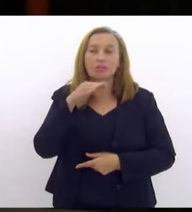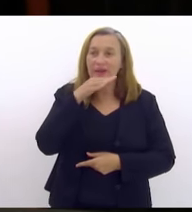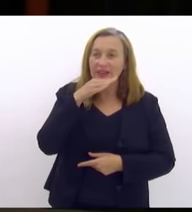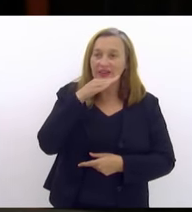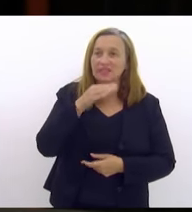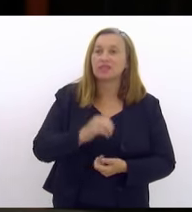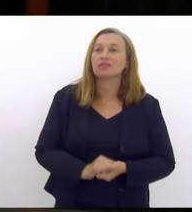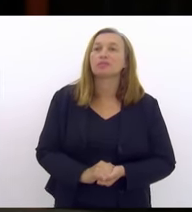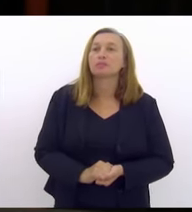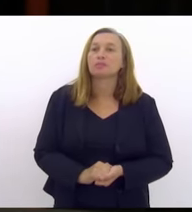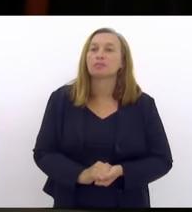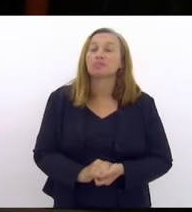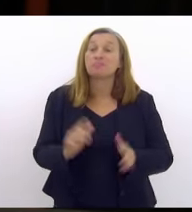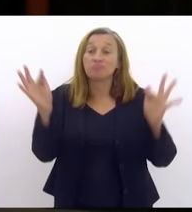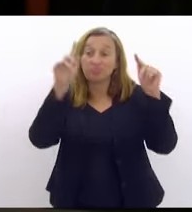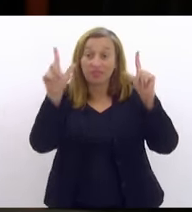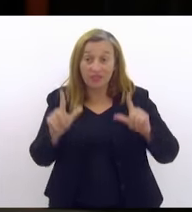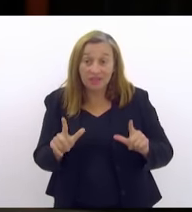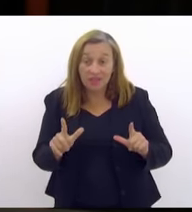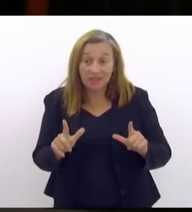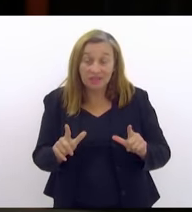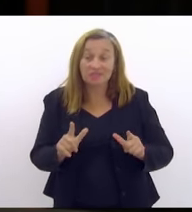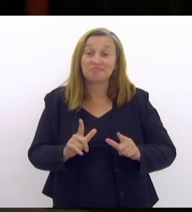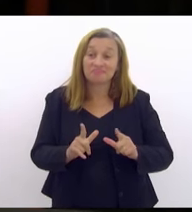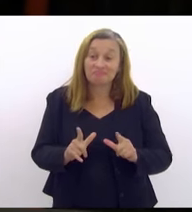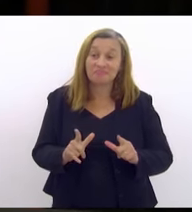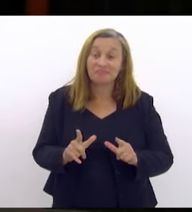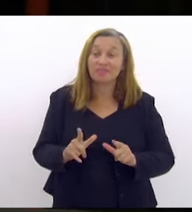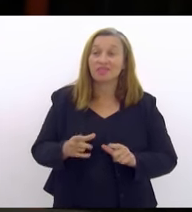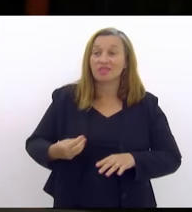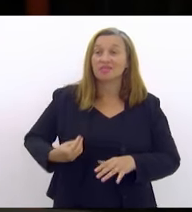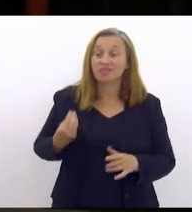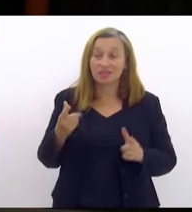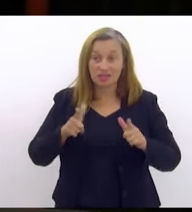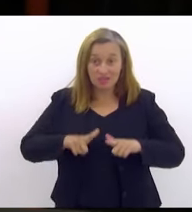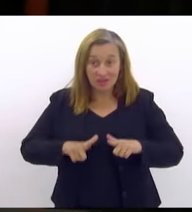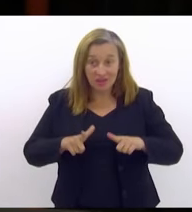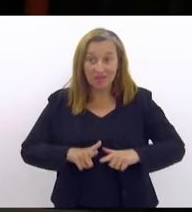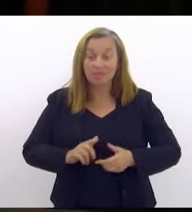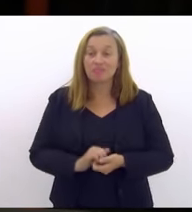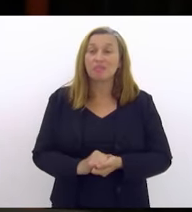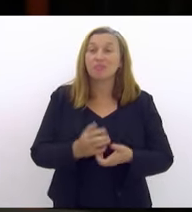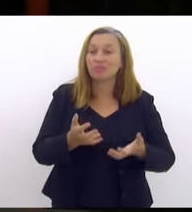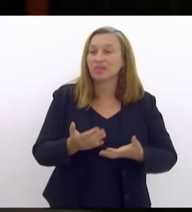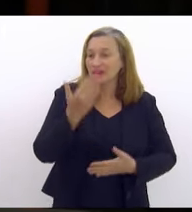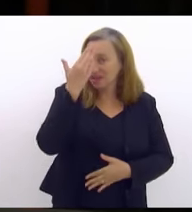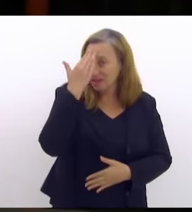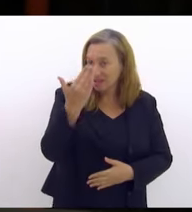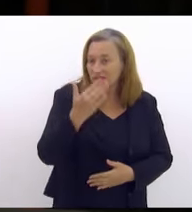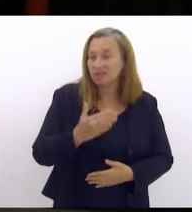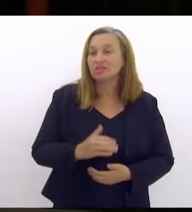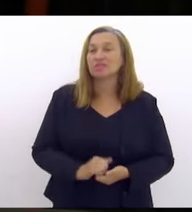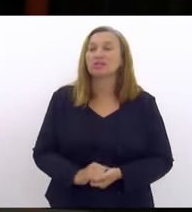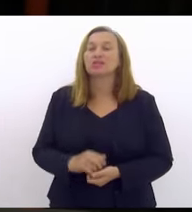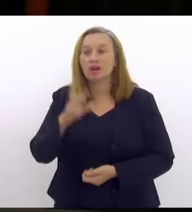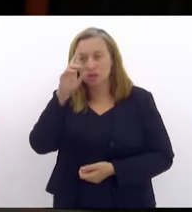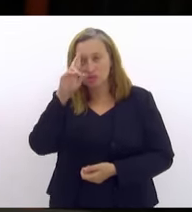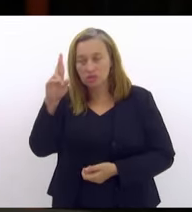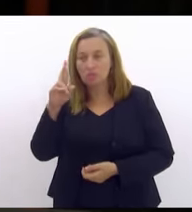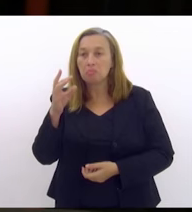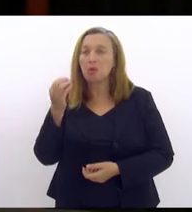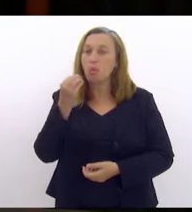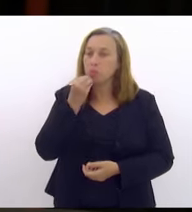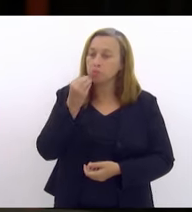Mangaratiba. Feliz demais, né, de estar aqui. Quero agradecer ao senhor pela